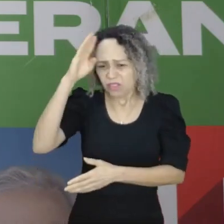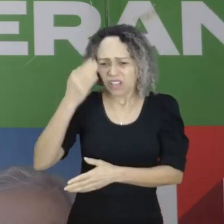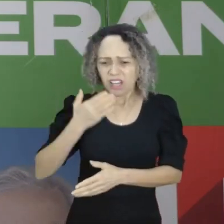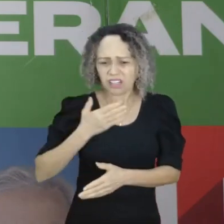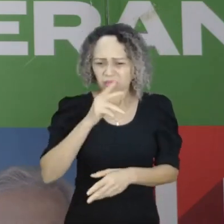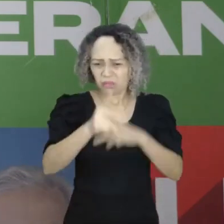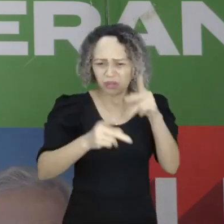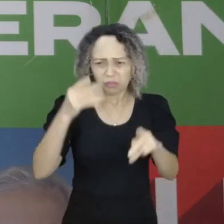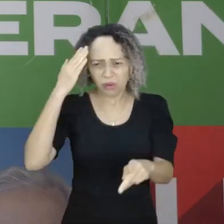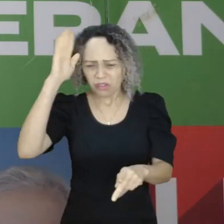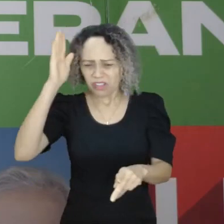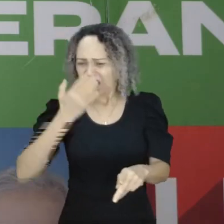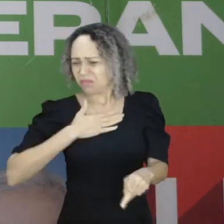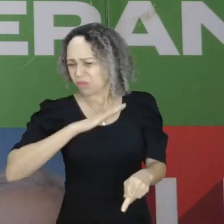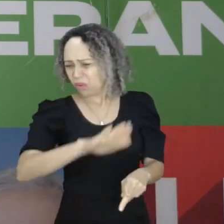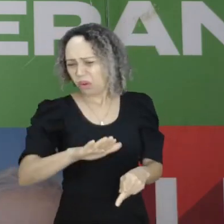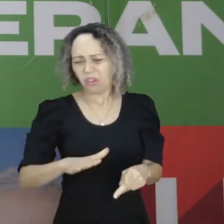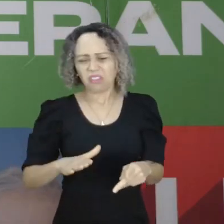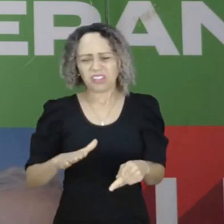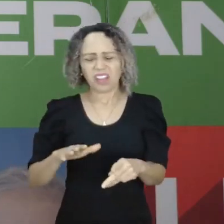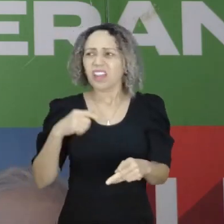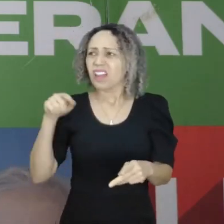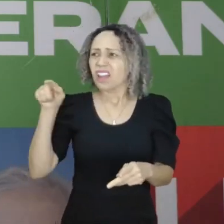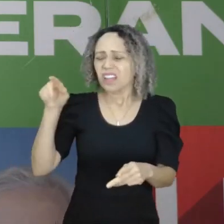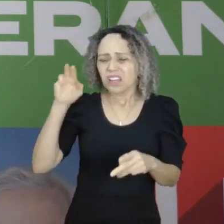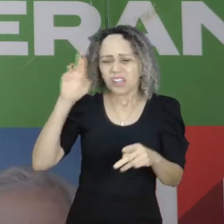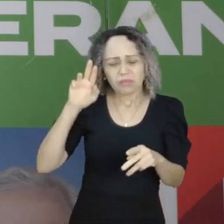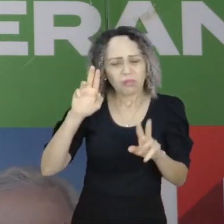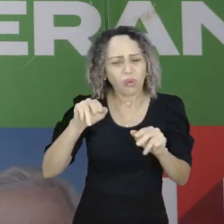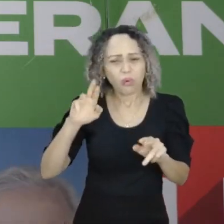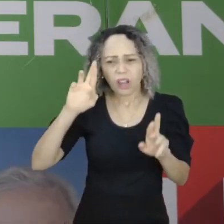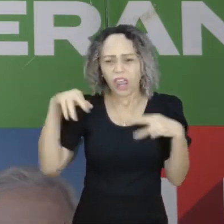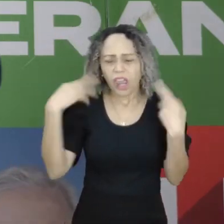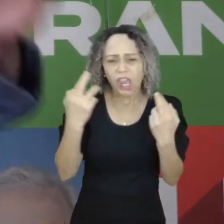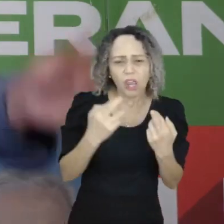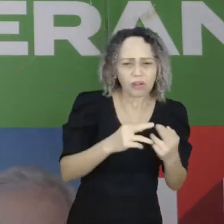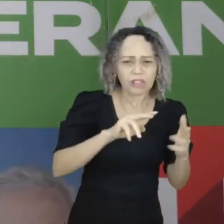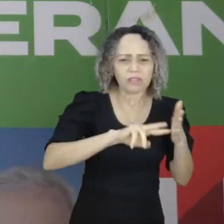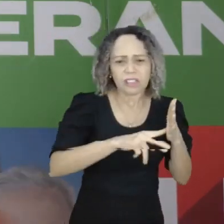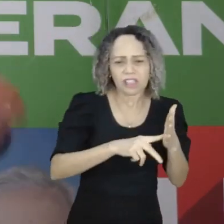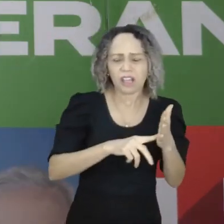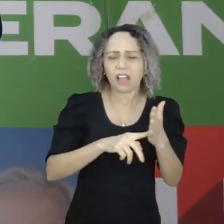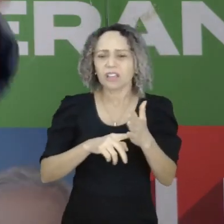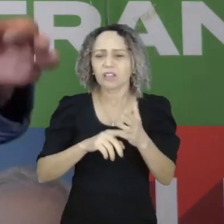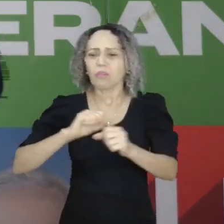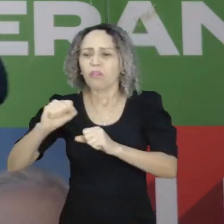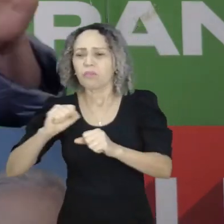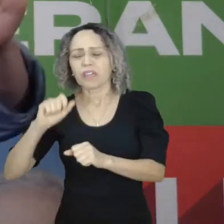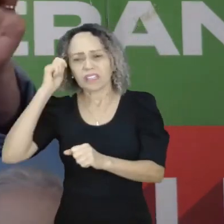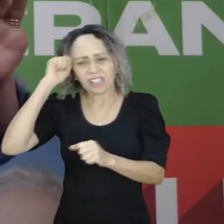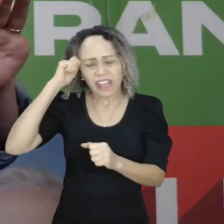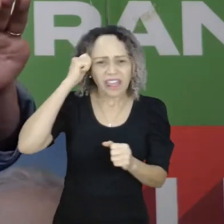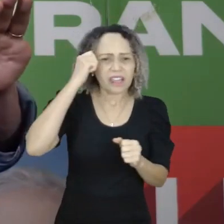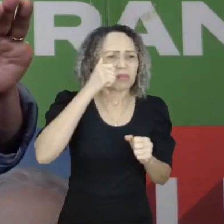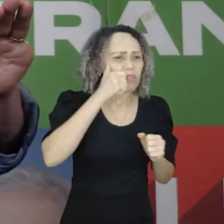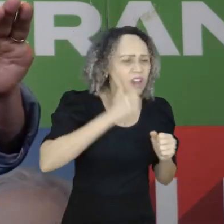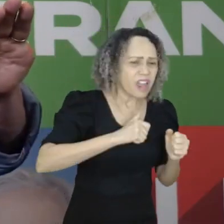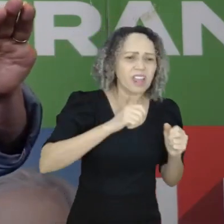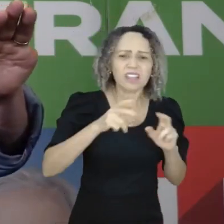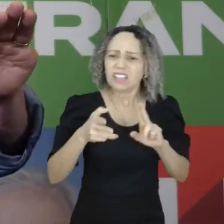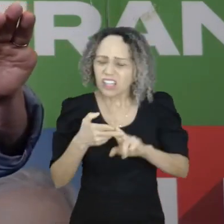com a imprensa, nunca se reuniu com nenhum movimento social dos negros, das mulheres, indígenas, nunca se